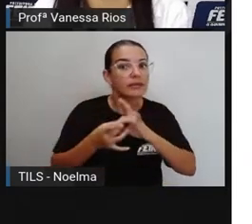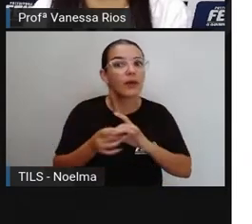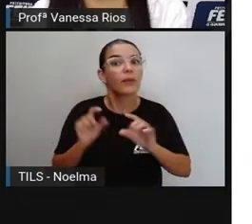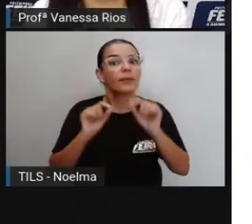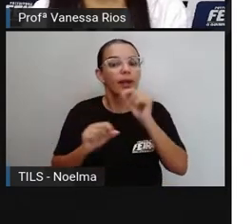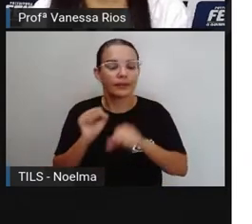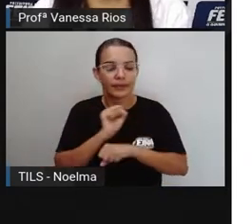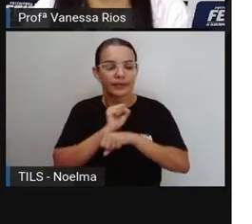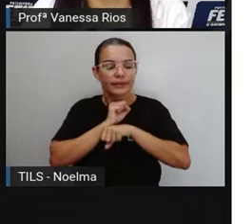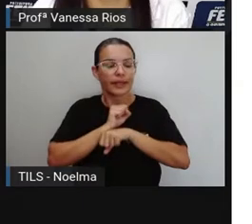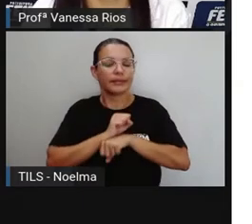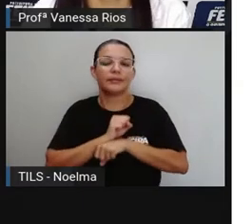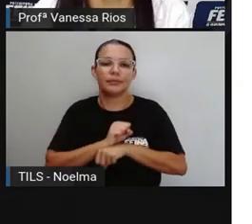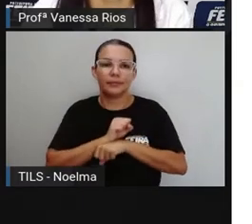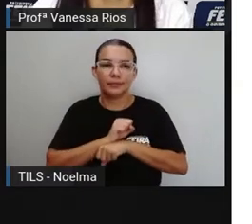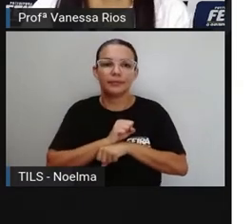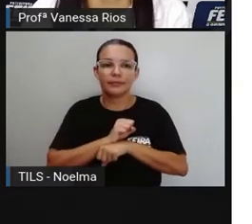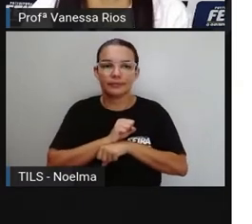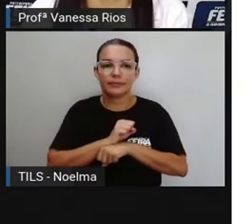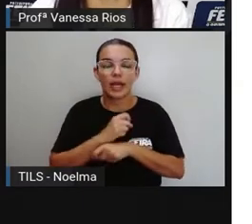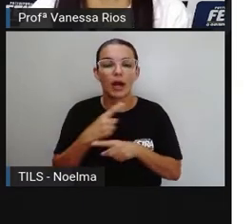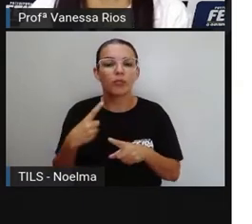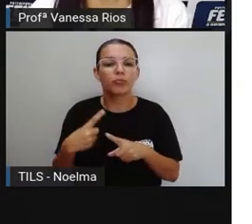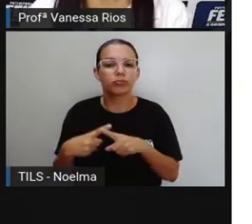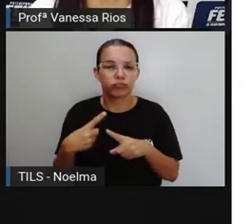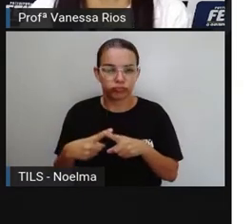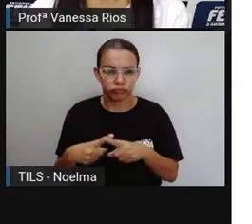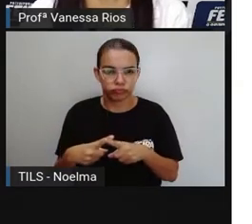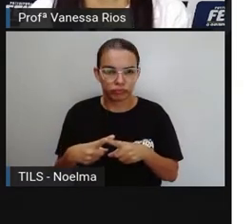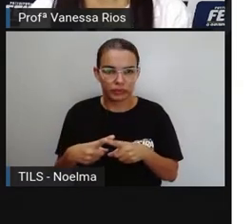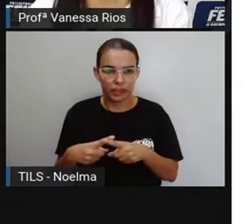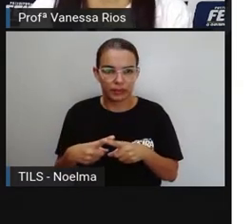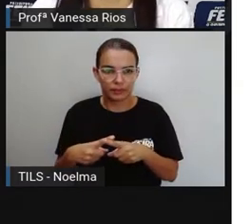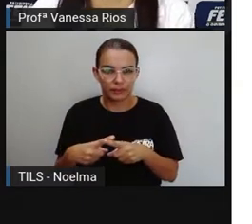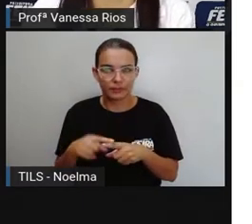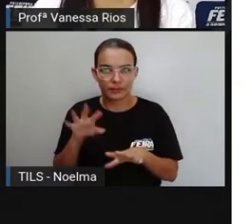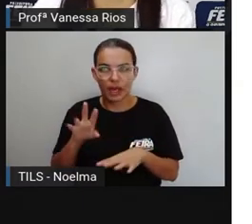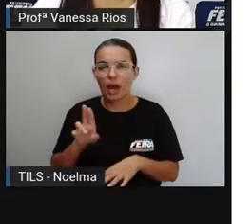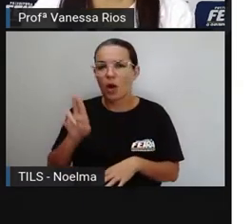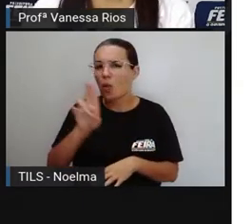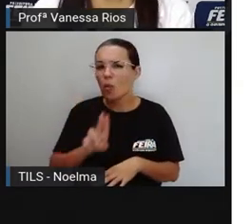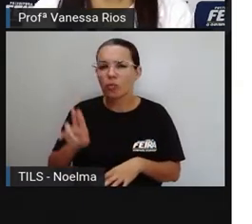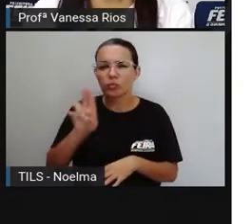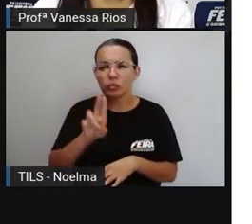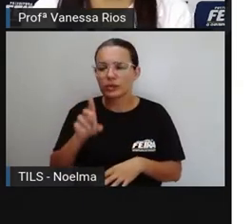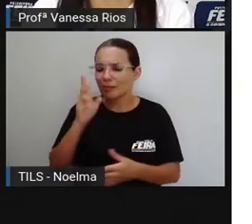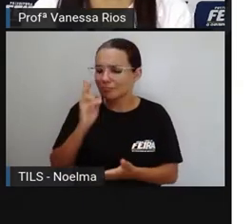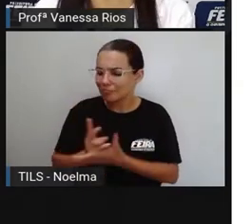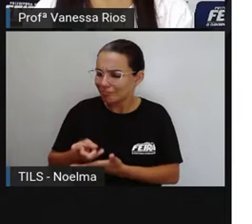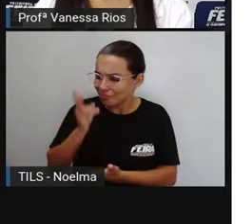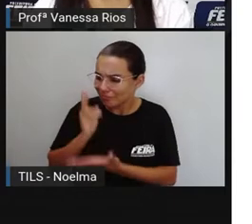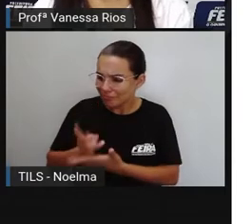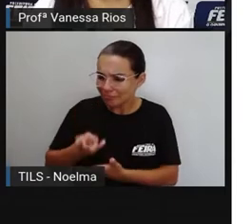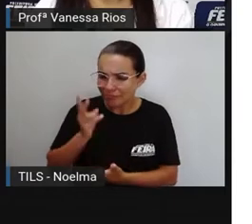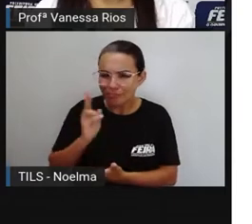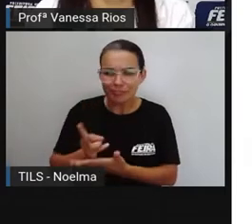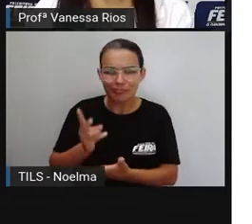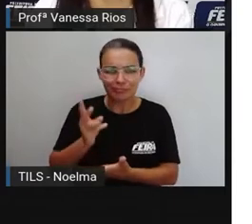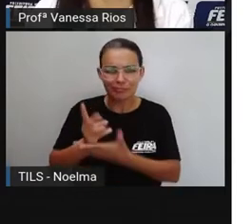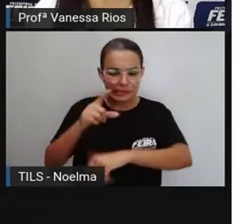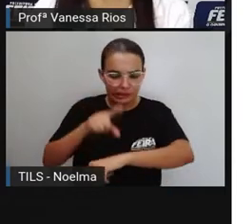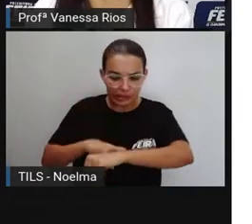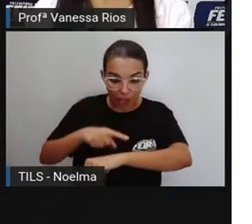se fala em sedentarismo, porque o uso numa continuidade, né,